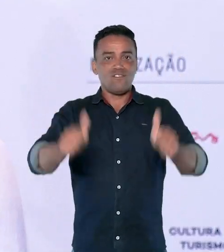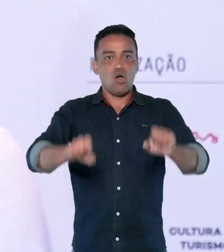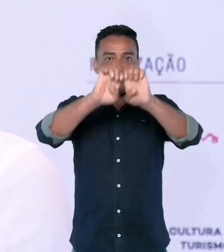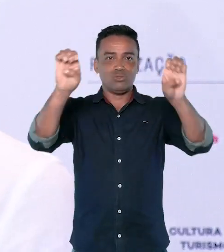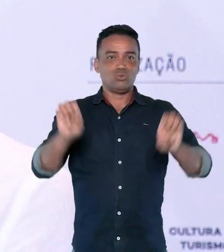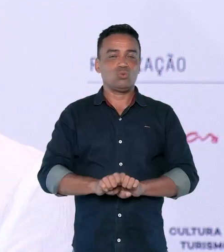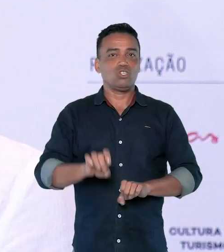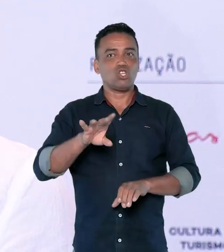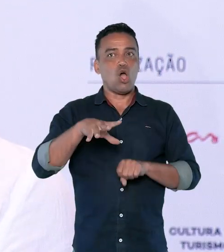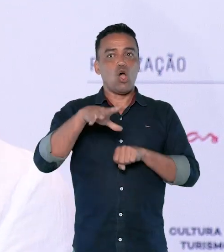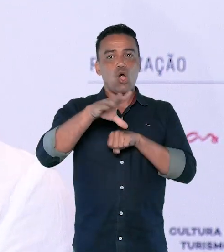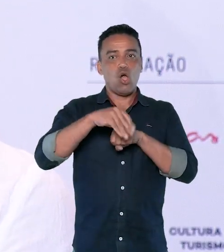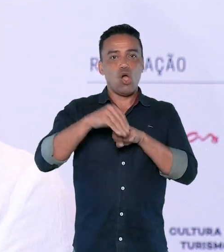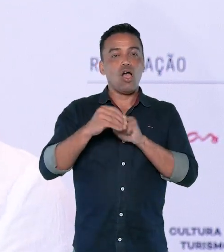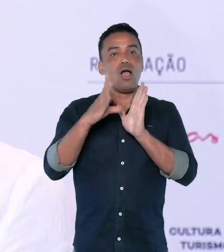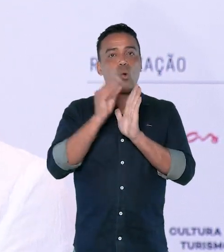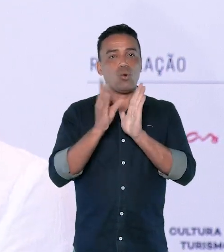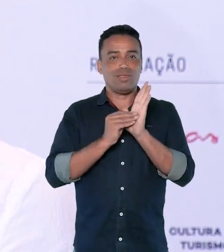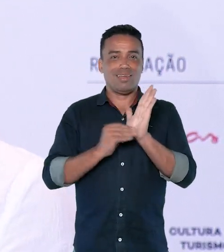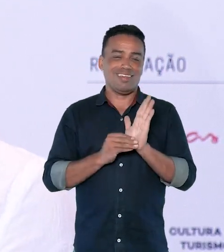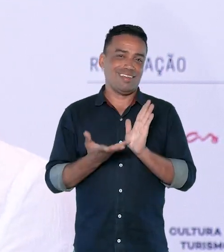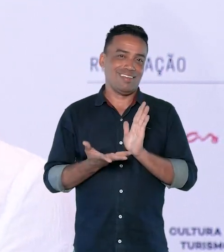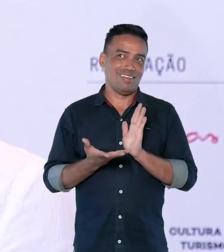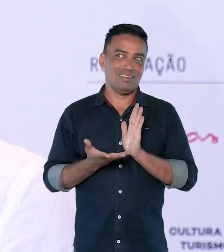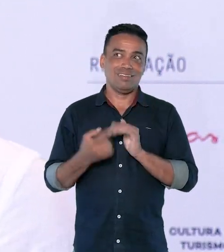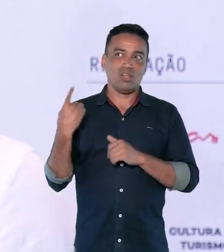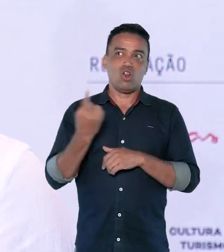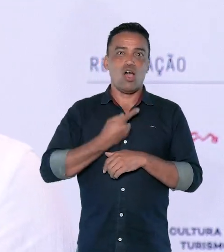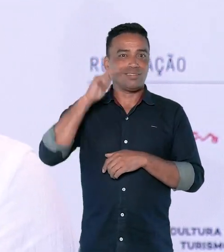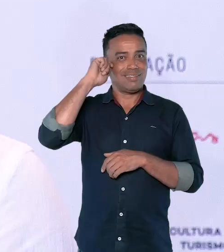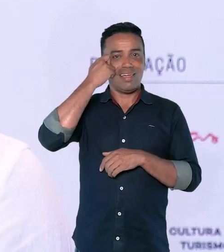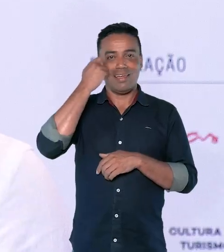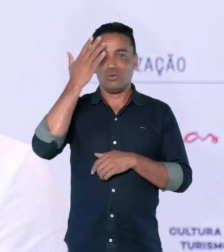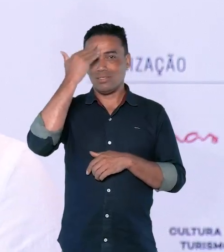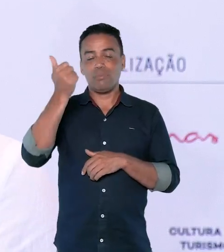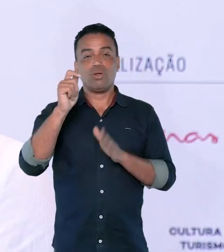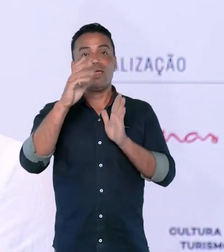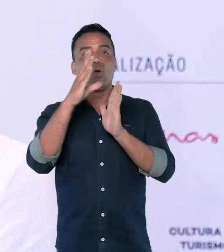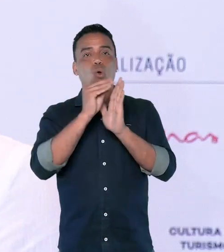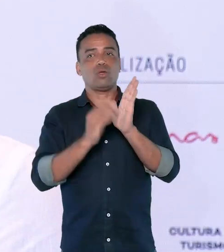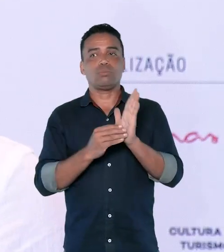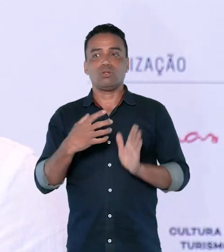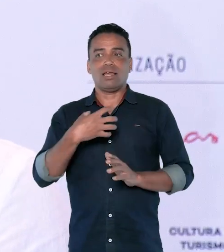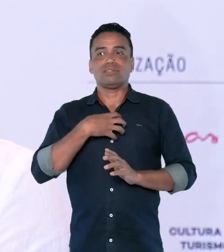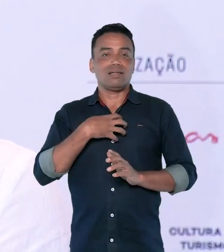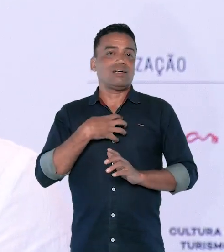no conteúdo. Né? Dizem que a gente só quer saber do conteúdo, né? Não interessa o jeito que a gente